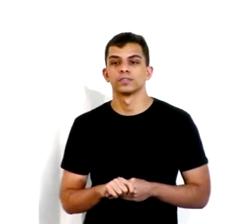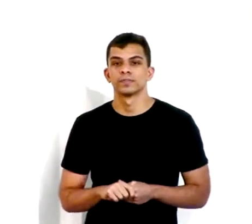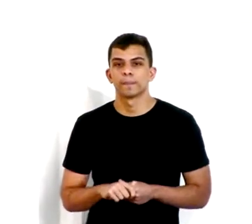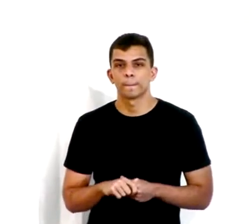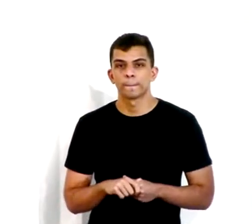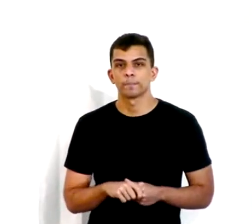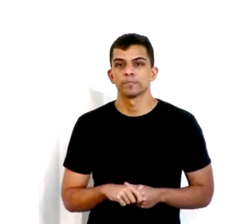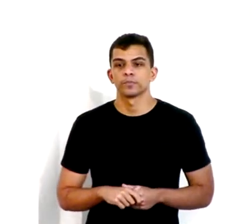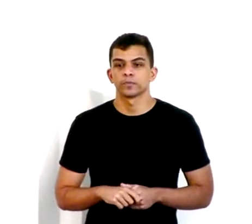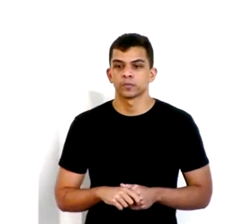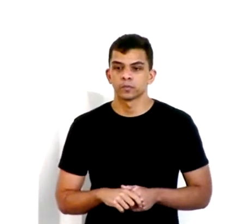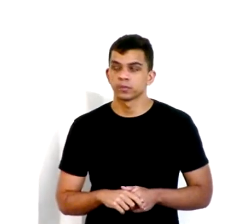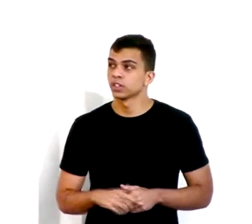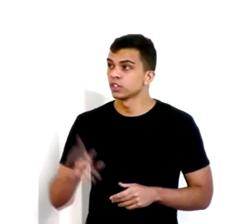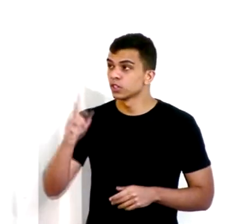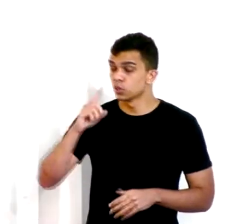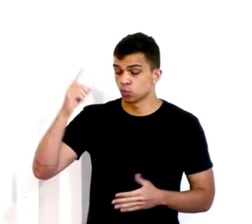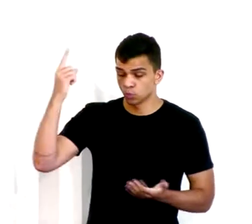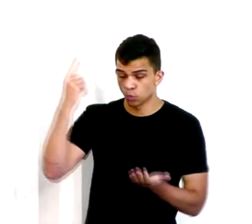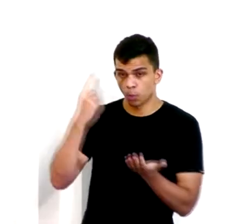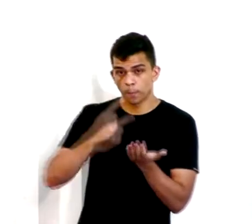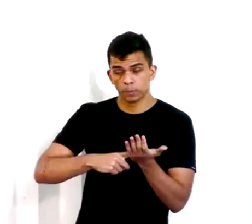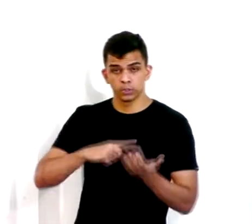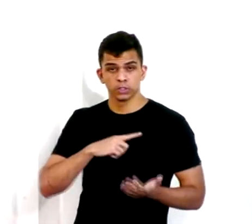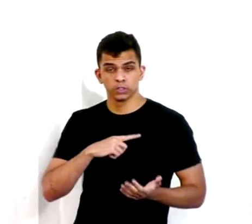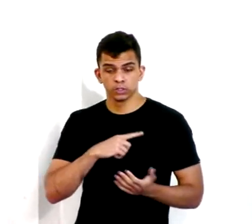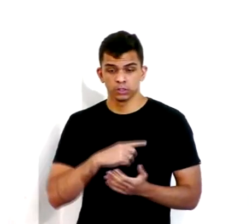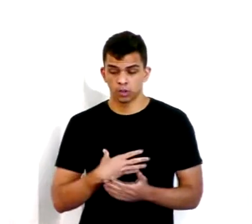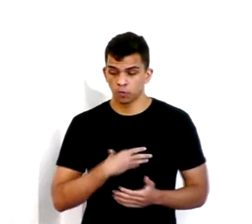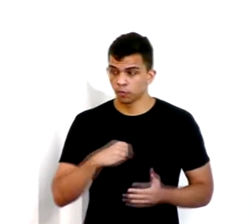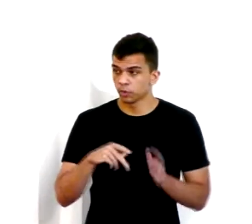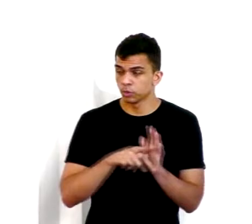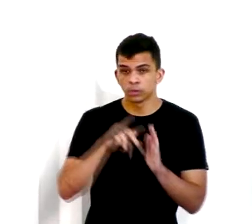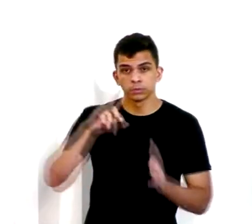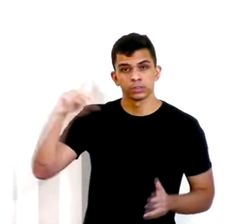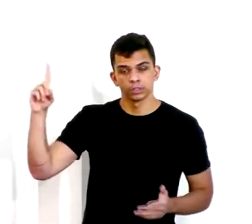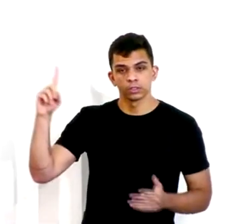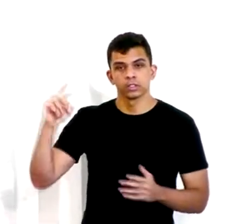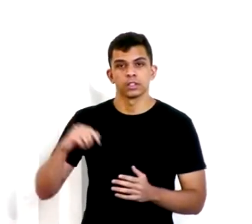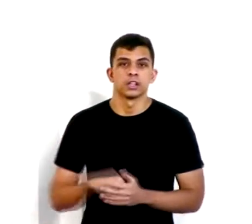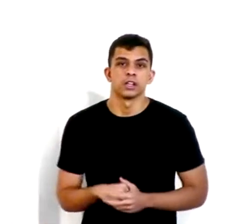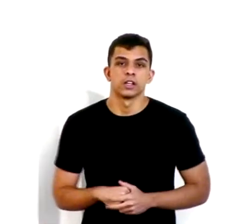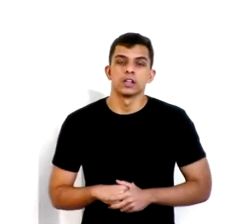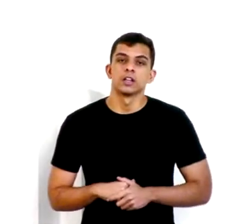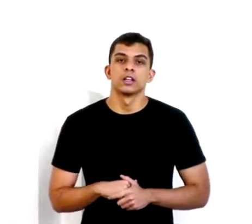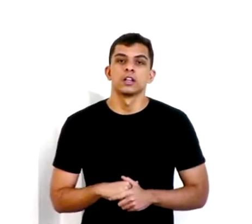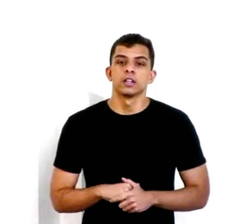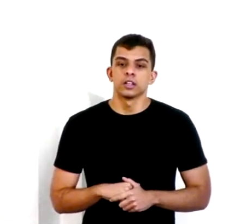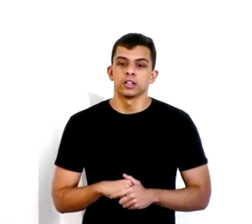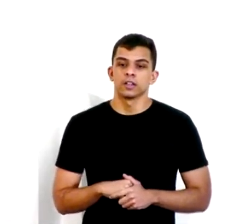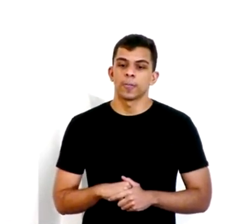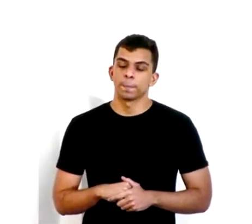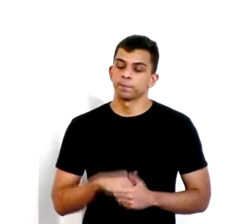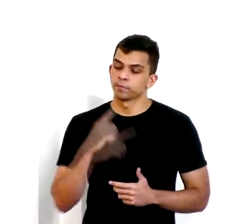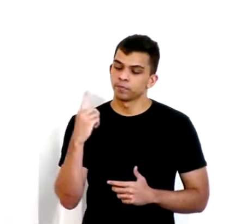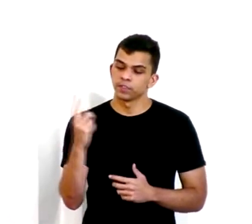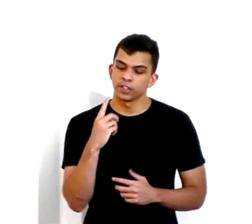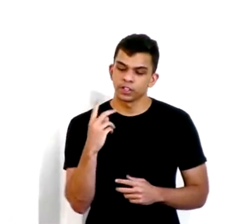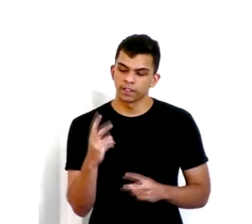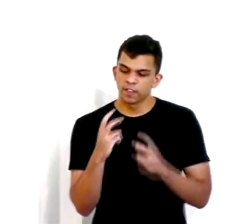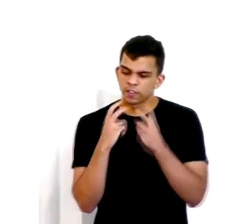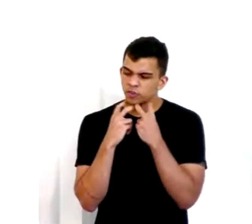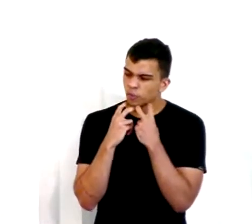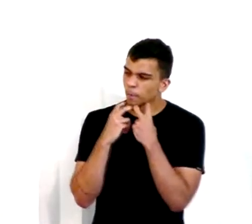para obter de Deus alento. Ele está diante de uma súplica, para que ele seja livre da